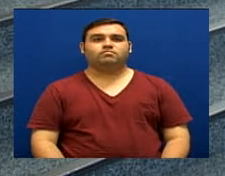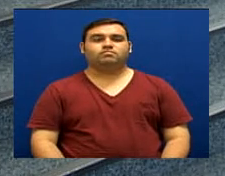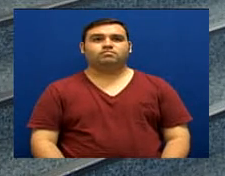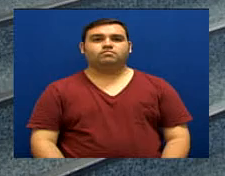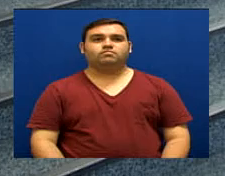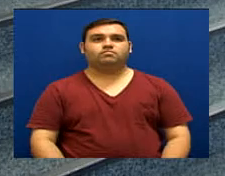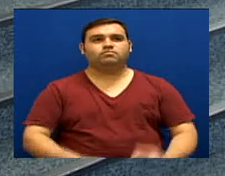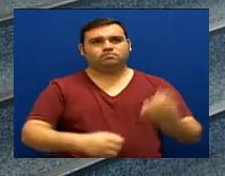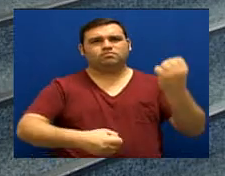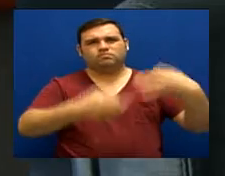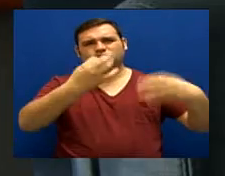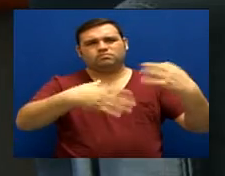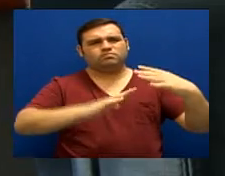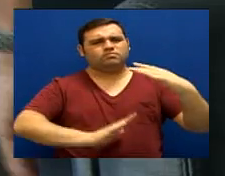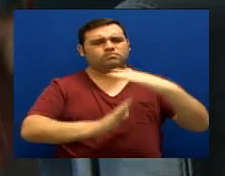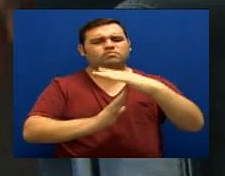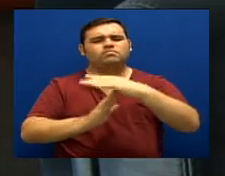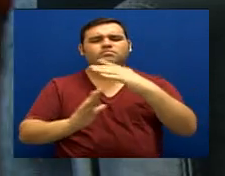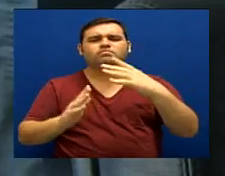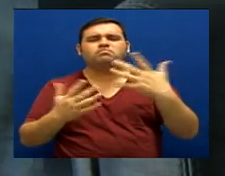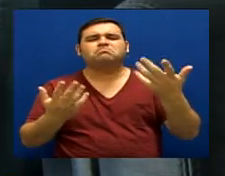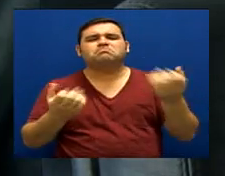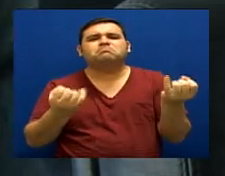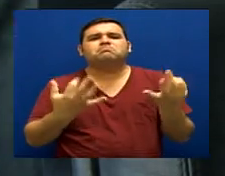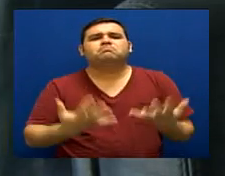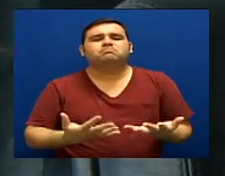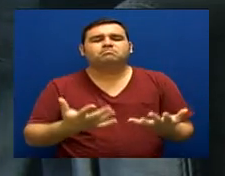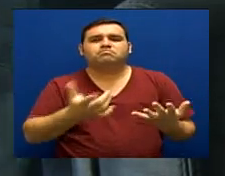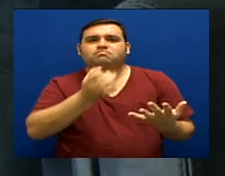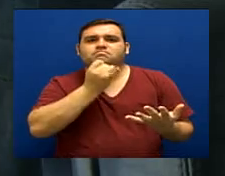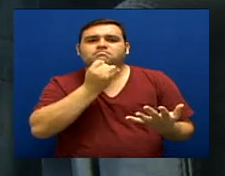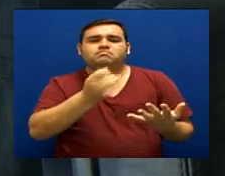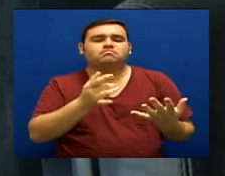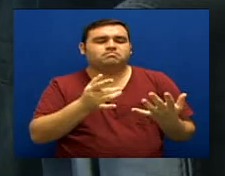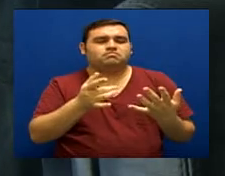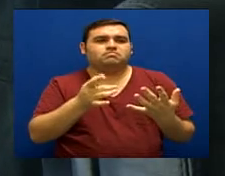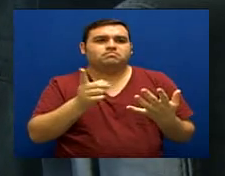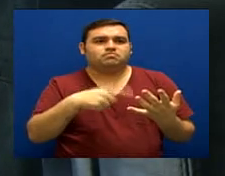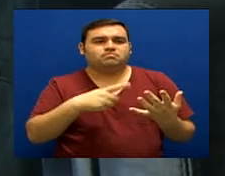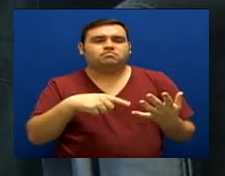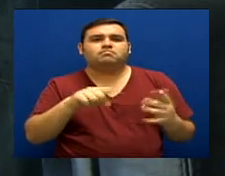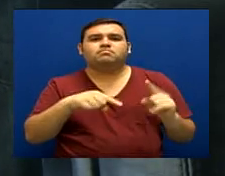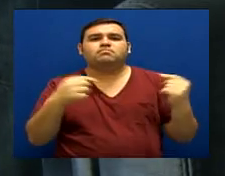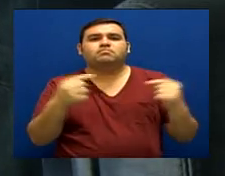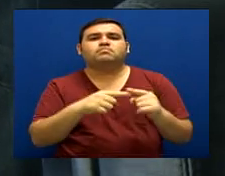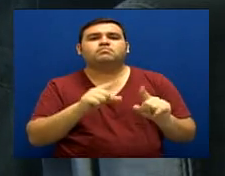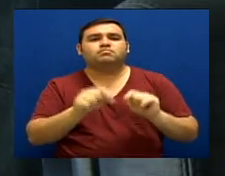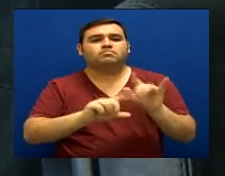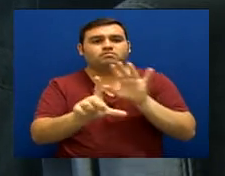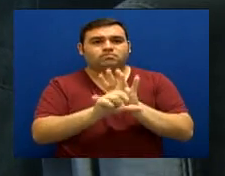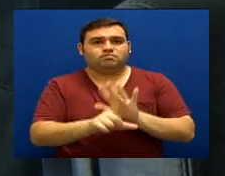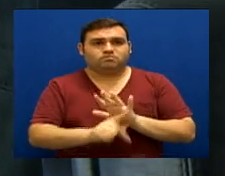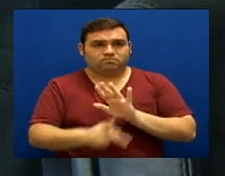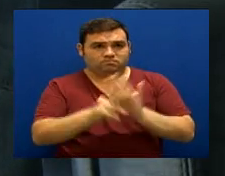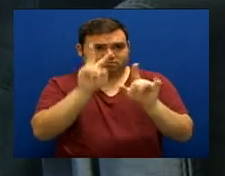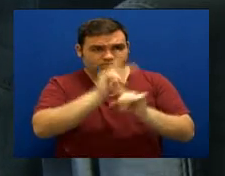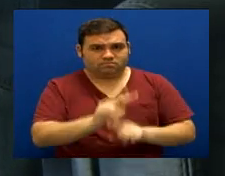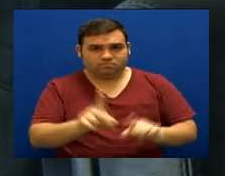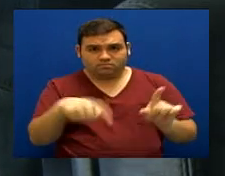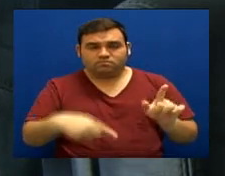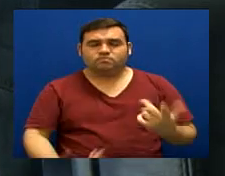citando aí os limites quando fala que são prudenciais são com relação à lei de responsabilidade fiscal